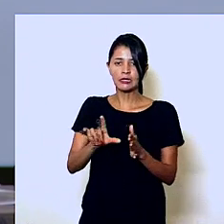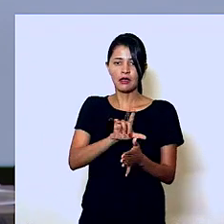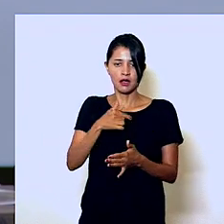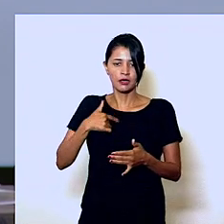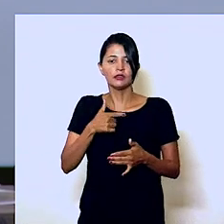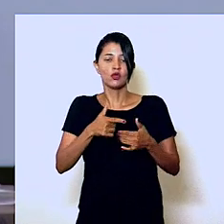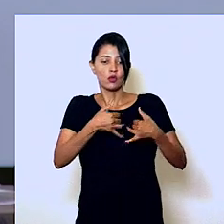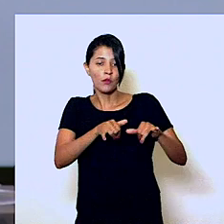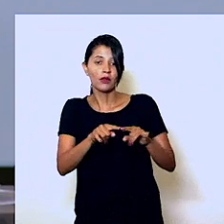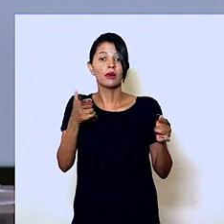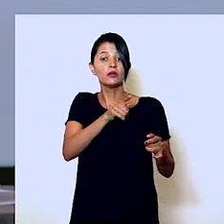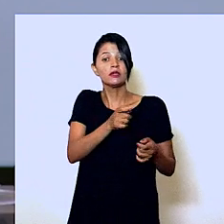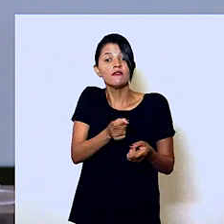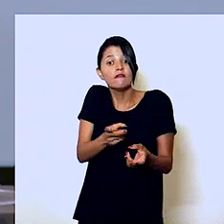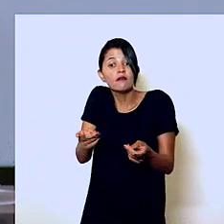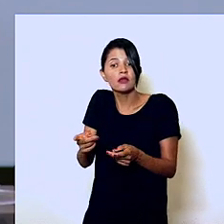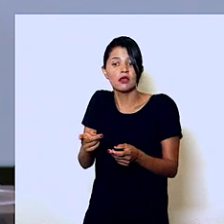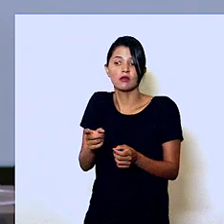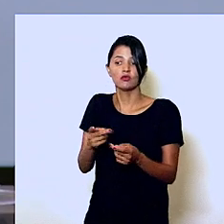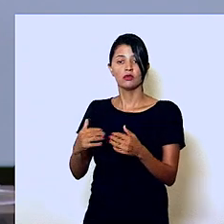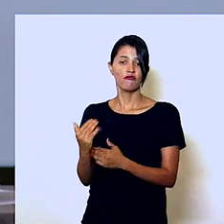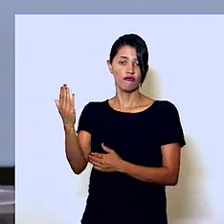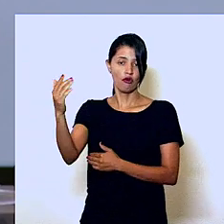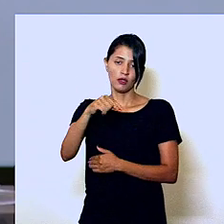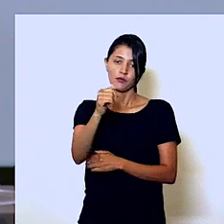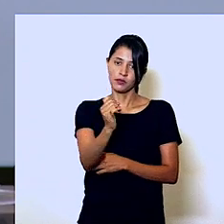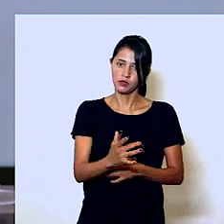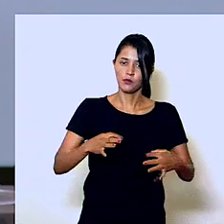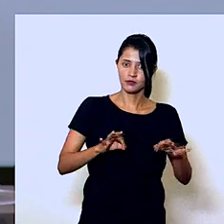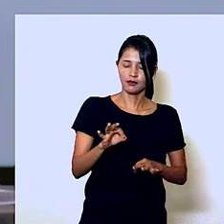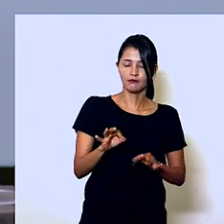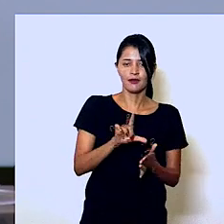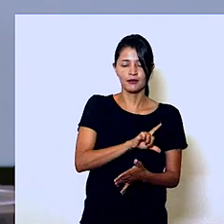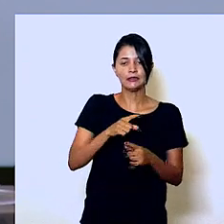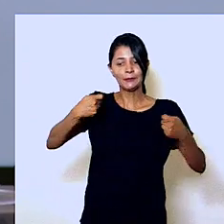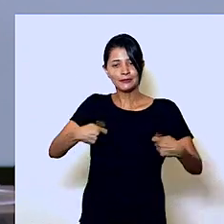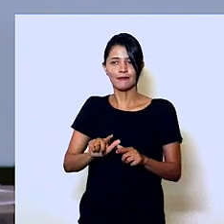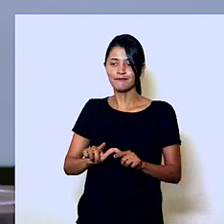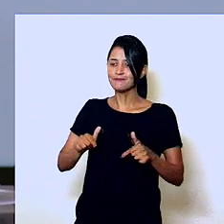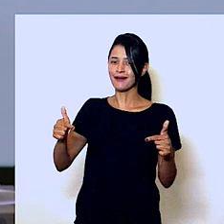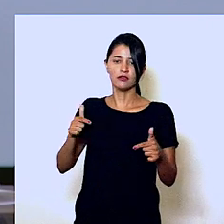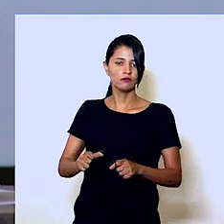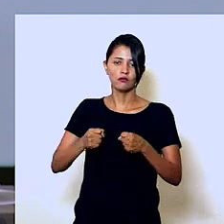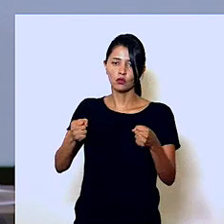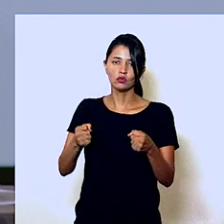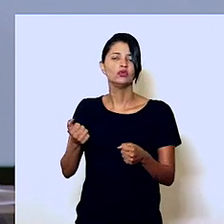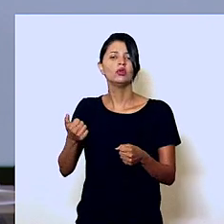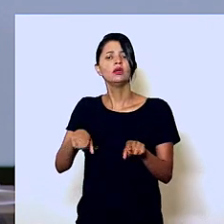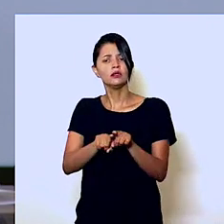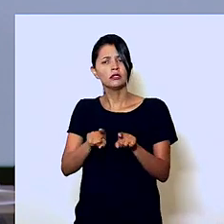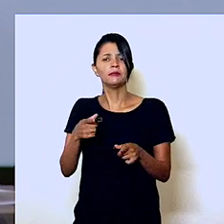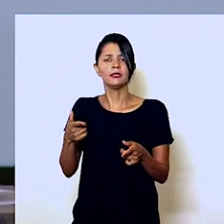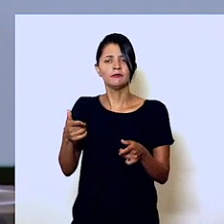exportações brasileiras. Era preciso, portanto, imprimir maior institucionalidade e, sobretudo, um caráter estratégico